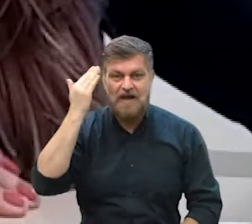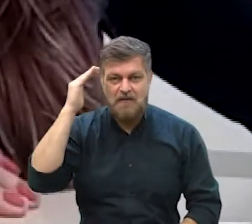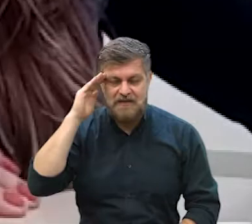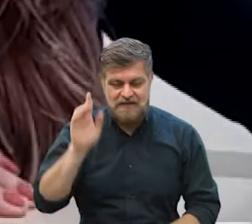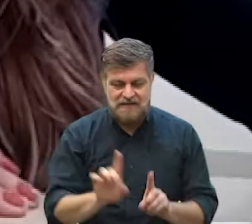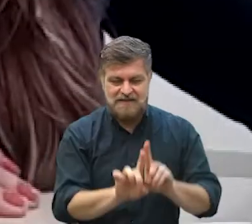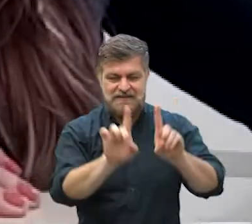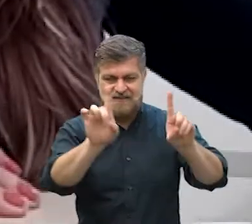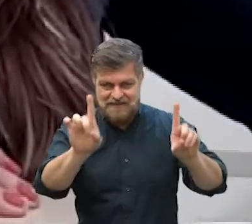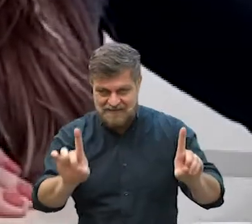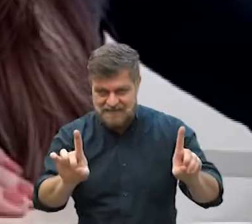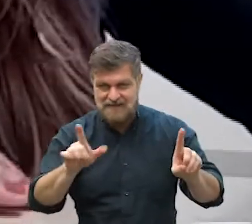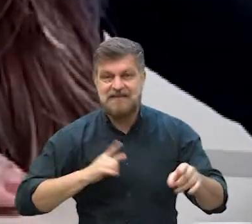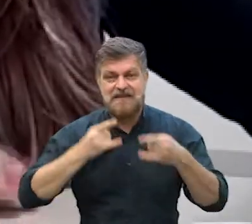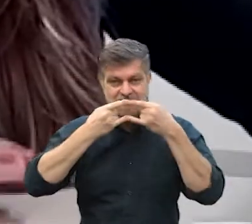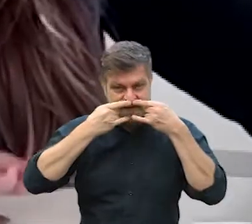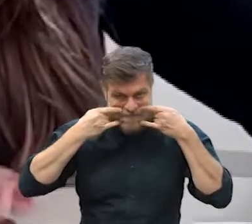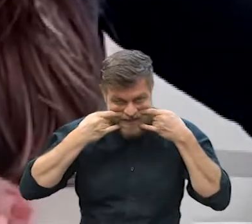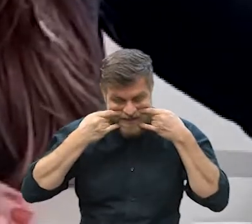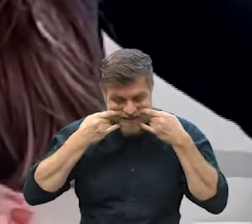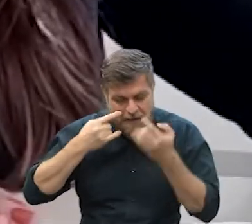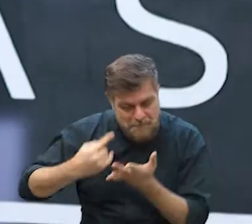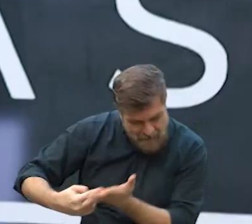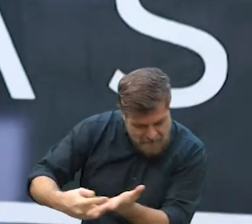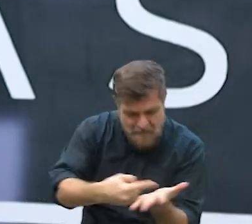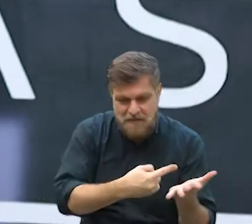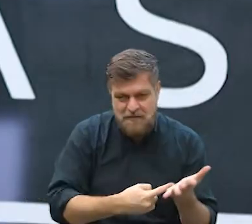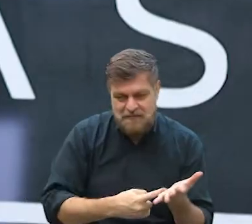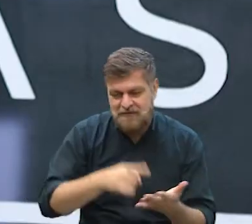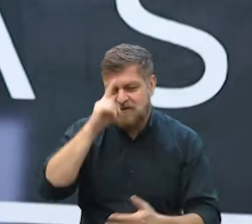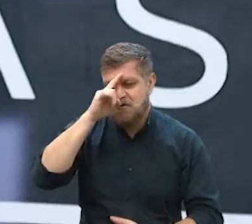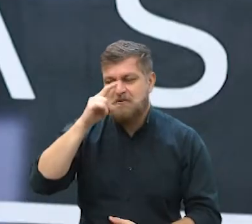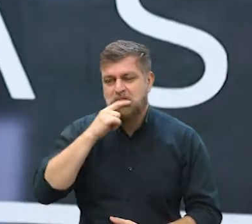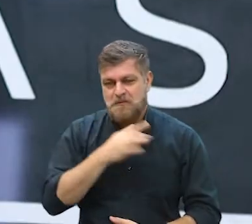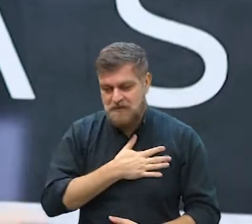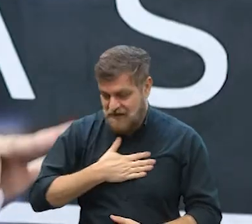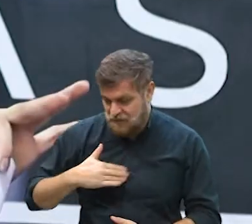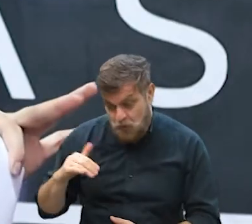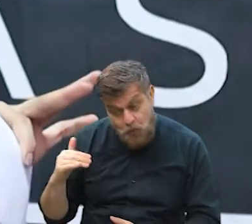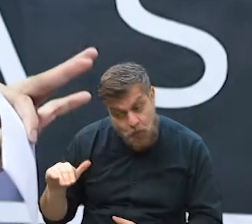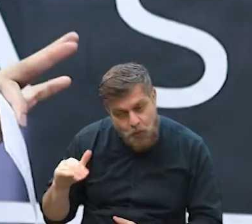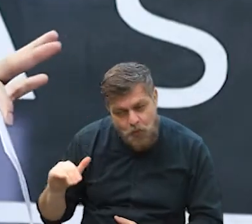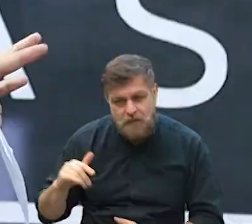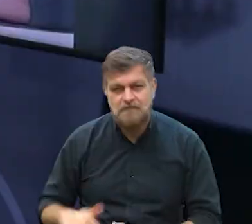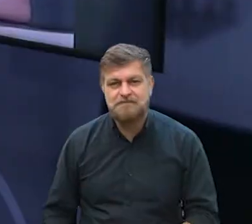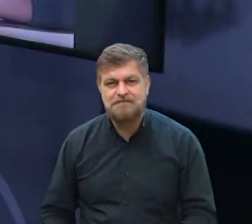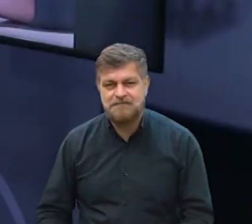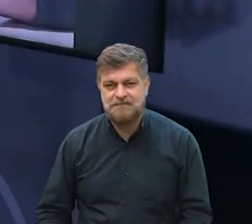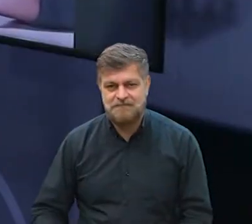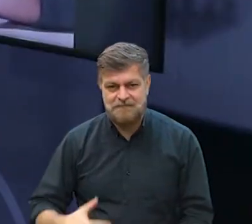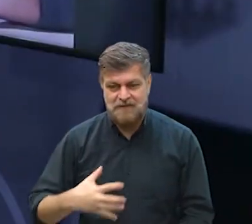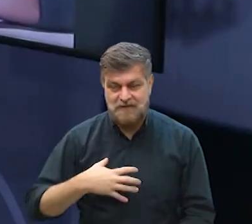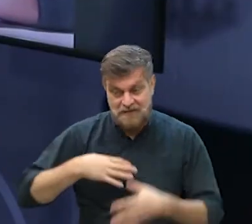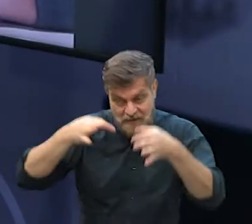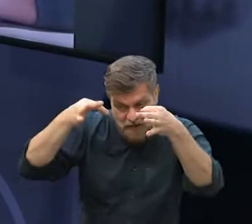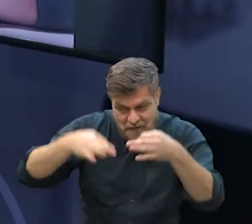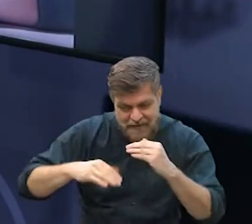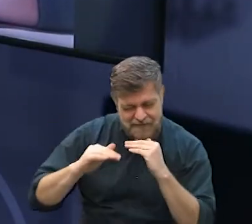distanciamentos combinados, usando máscara, então, por enquanto, está tudo bem tranquilo. Que bom, né? Assim, com equilíbrio, dá para a gente